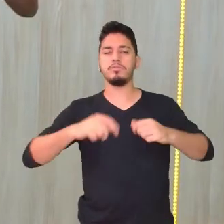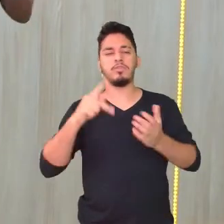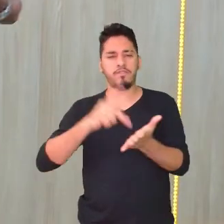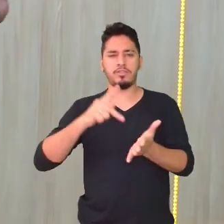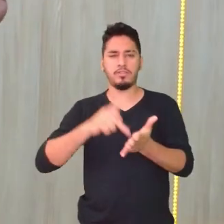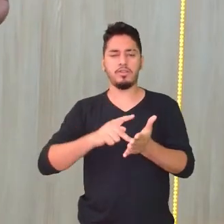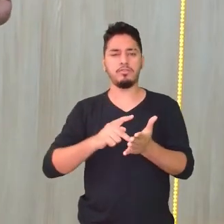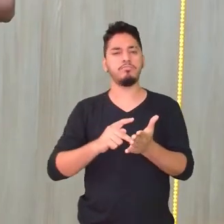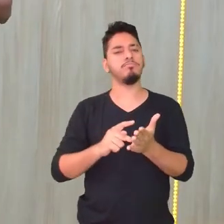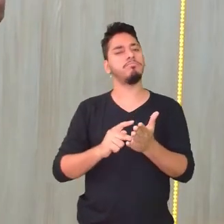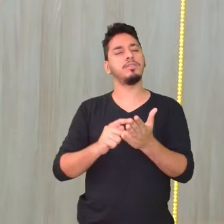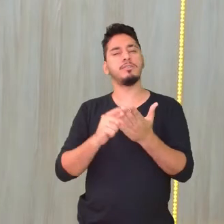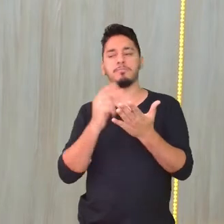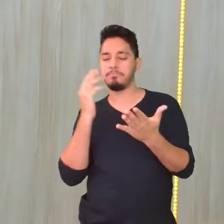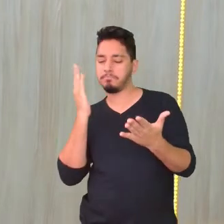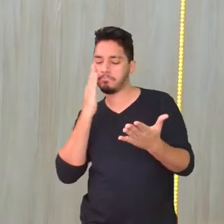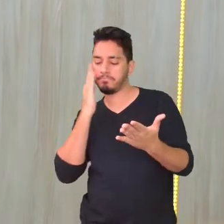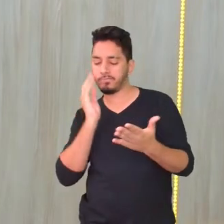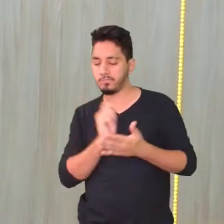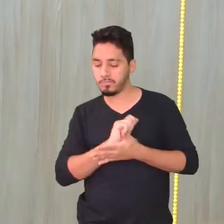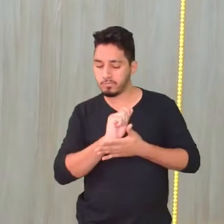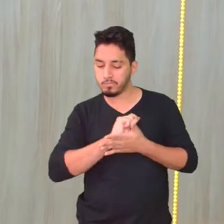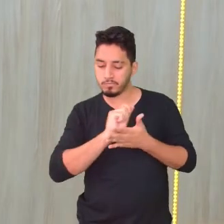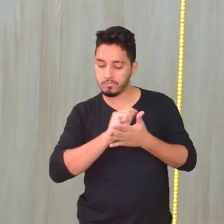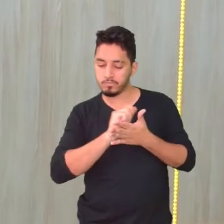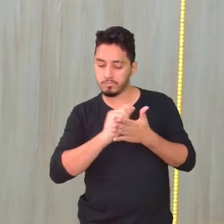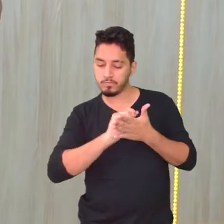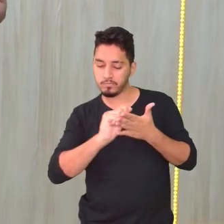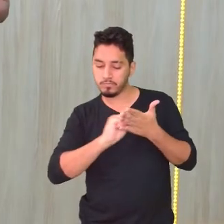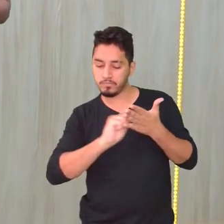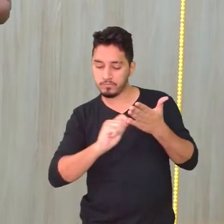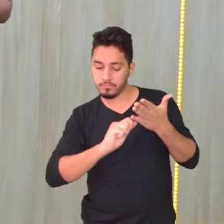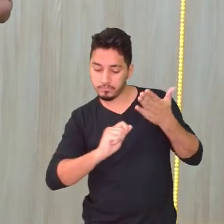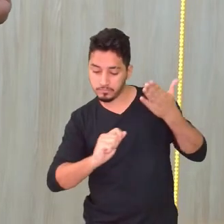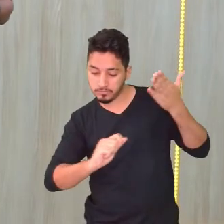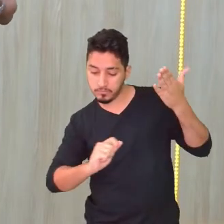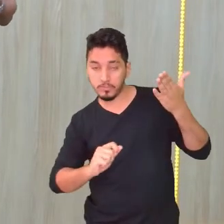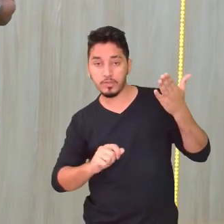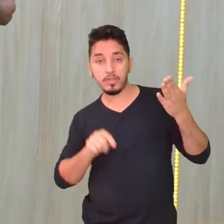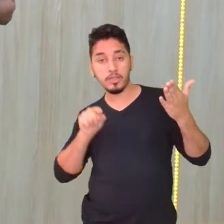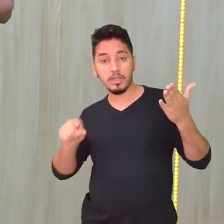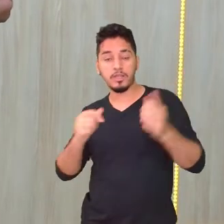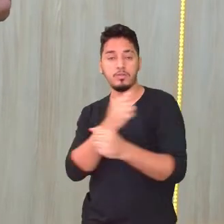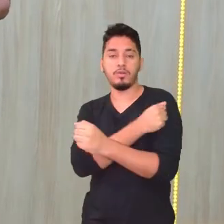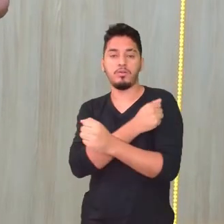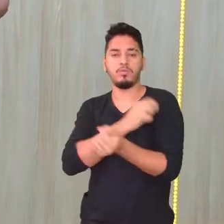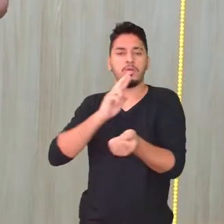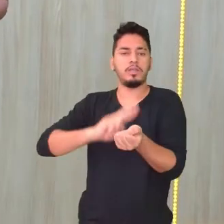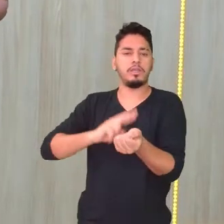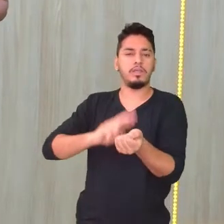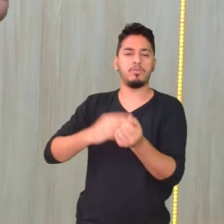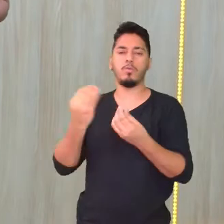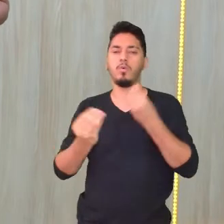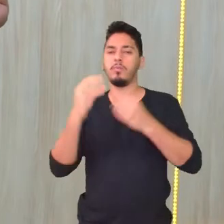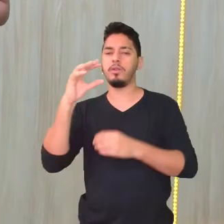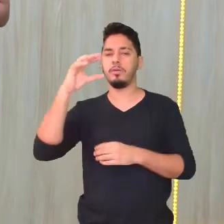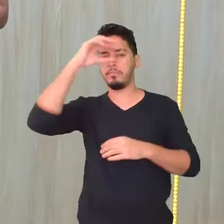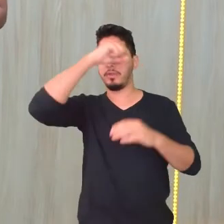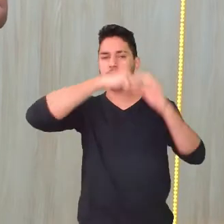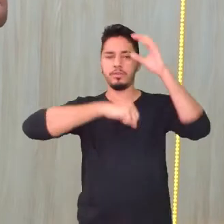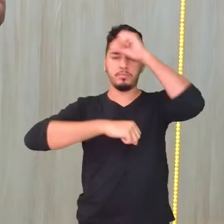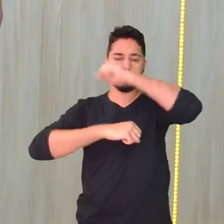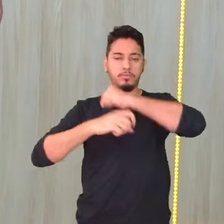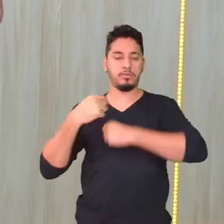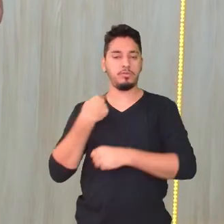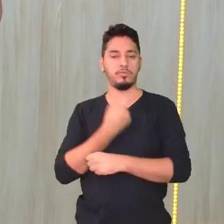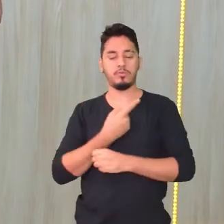esse mapeamento, esse entendimento dessa configuração do estudante, dos seus ritmos, dos seus estilos de aprendizagem, né, para que a